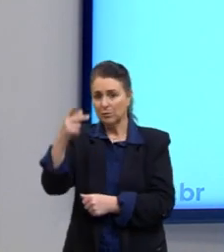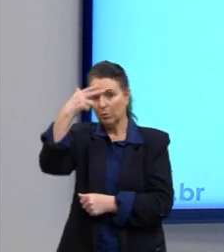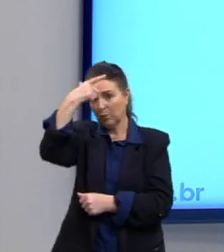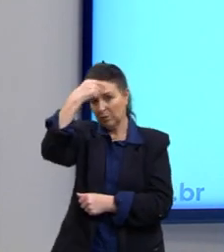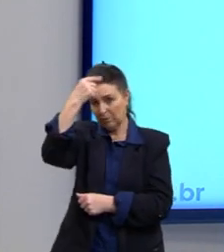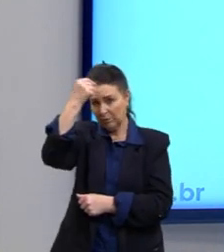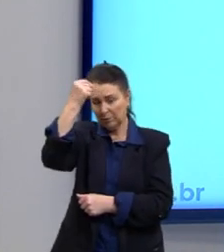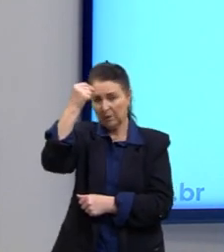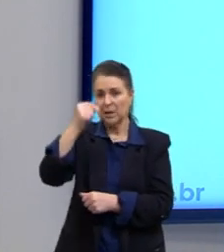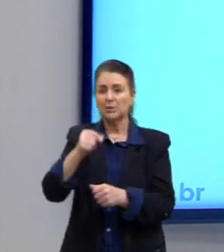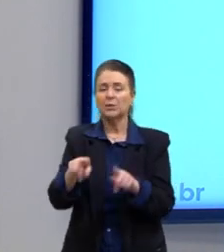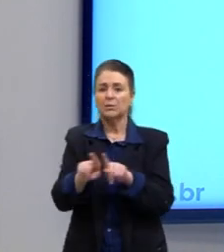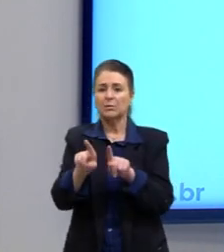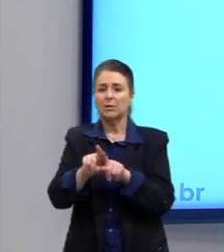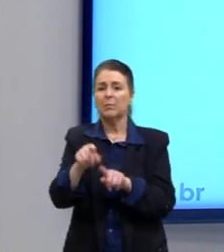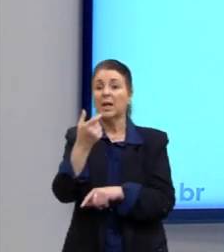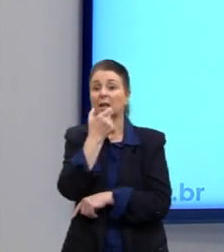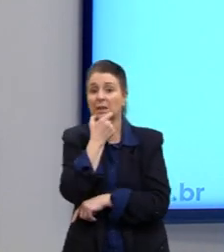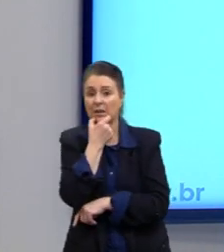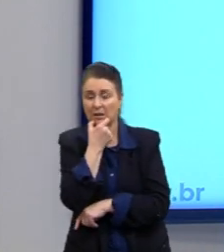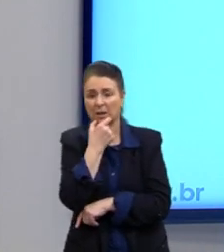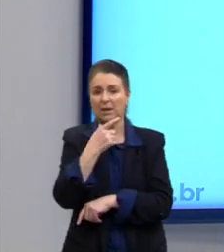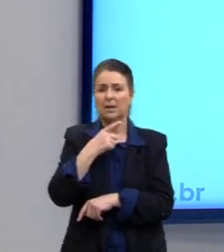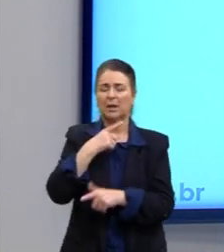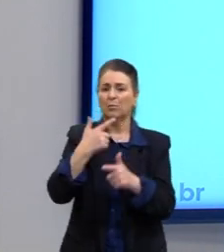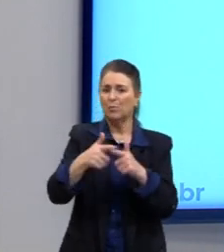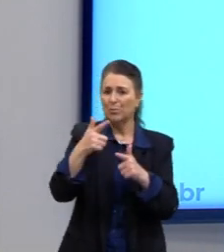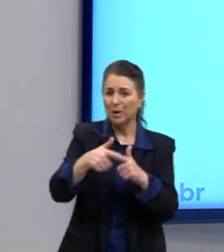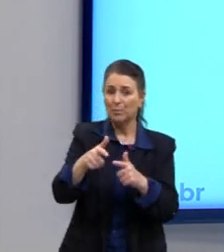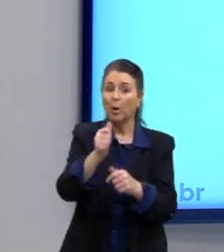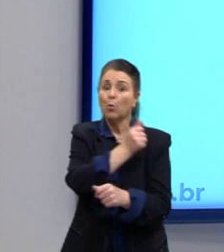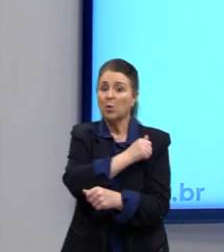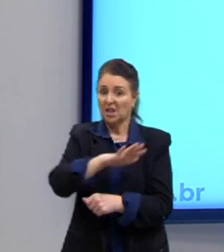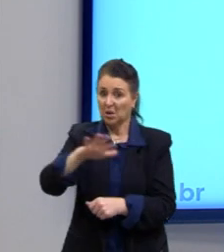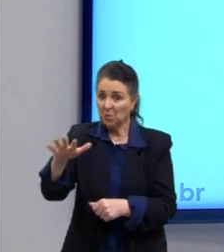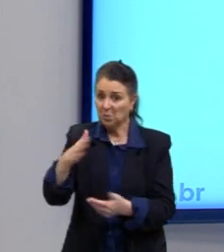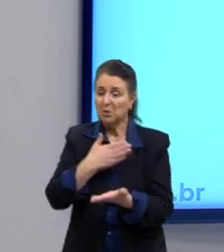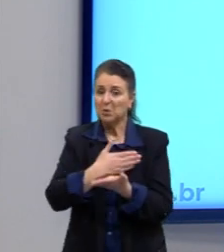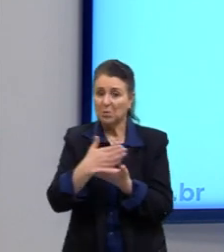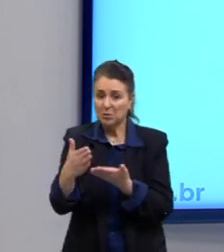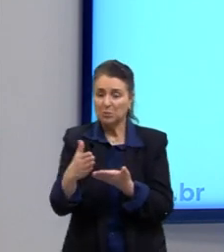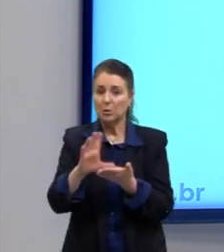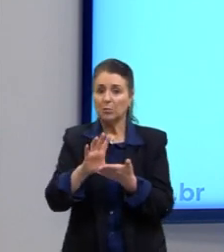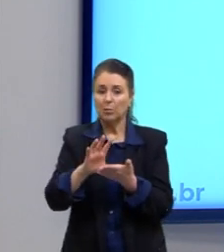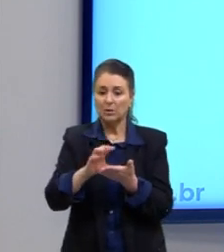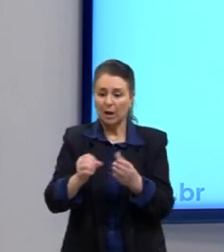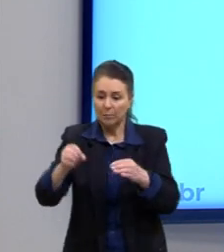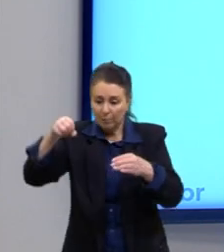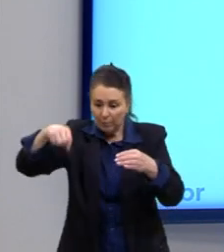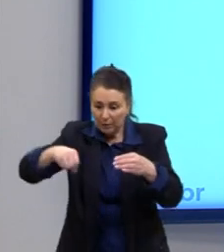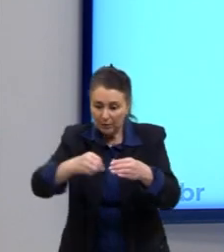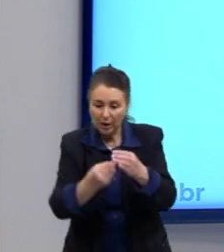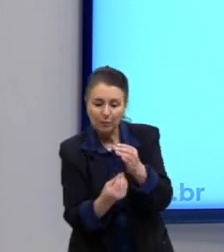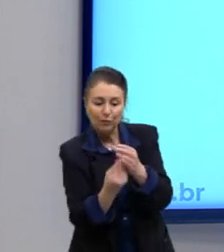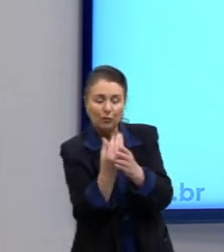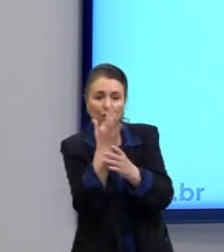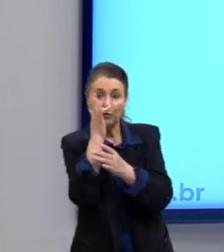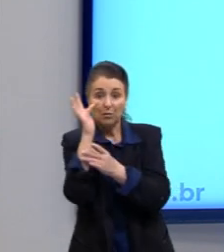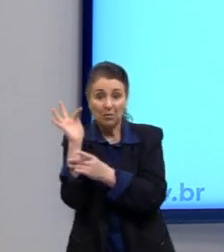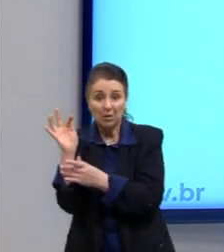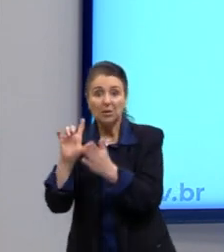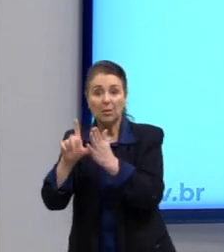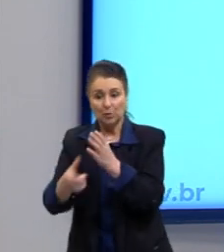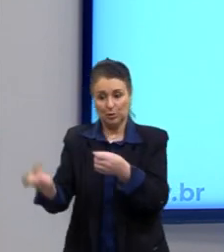primeiro Ele é professor escola primária escola rural tem problemas com os alunos ele se tornou jardineiro e aí depois ele volta e aí ele é professor